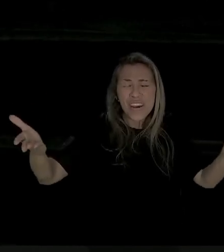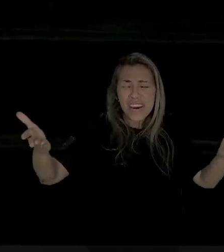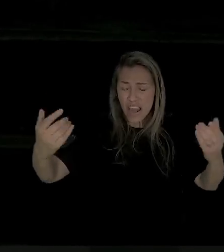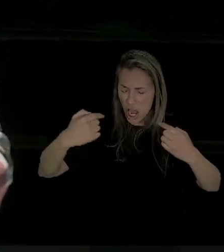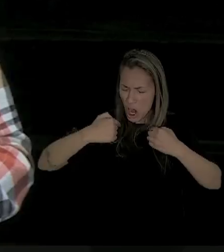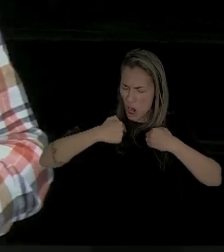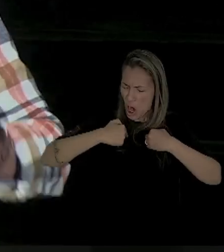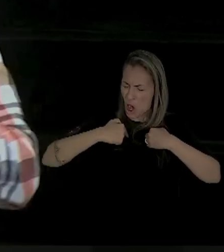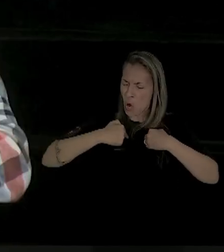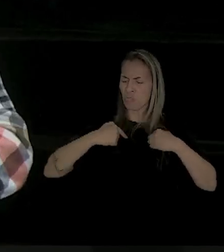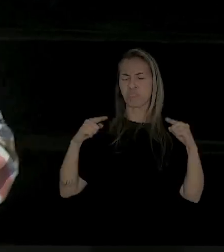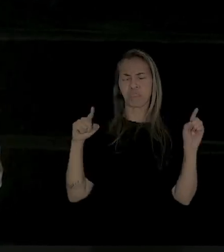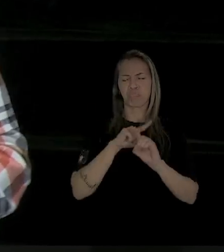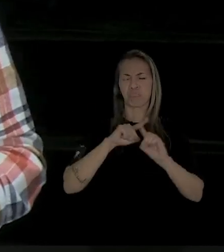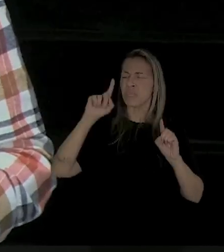não, mas